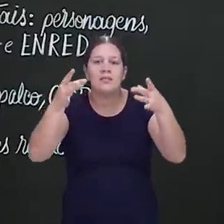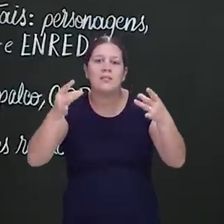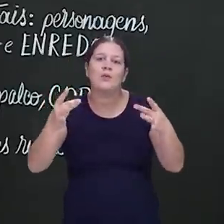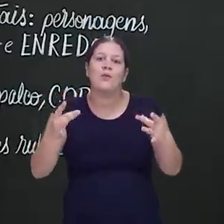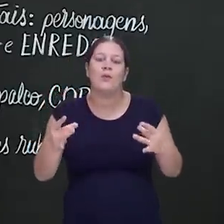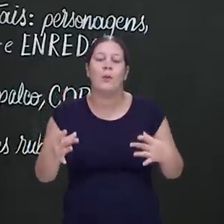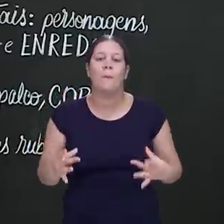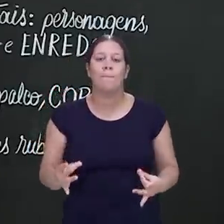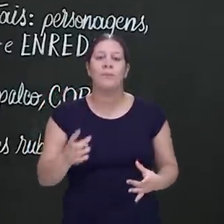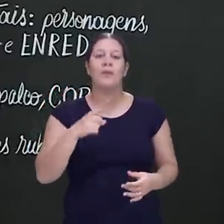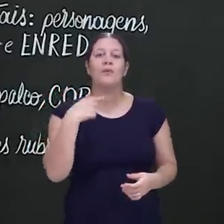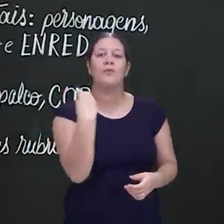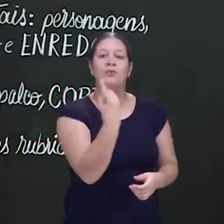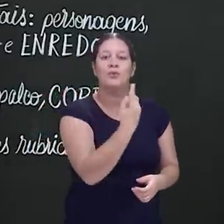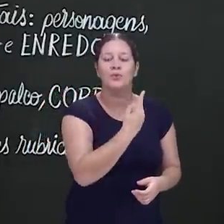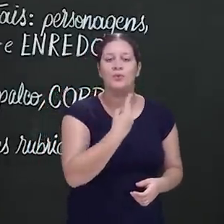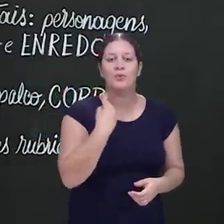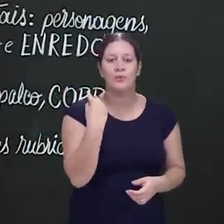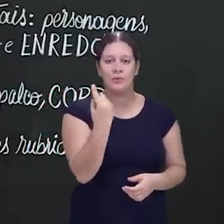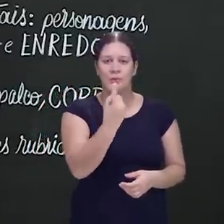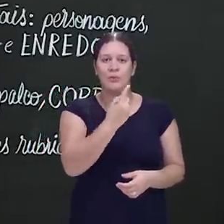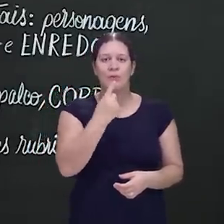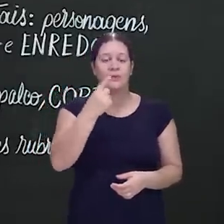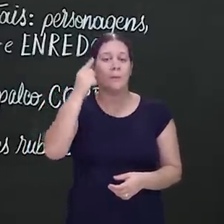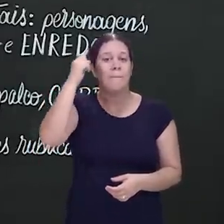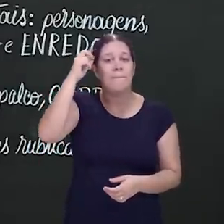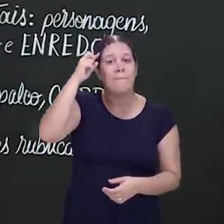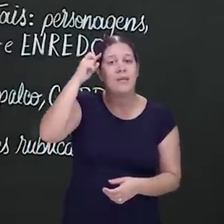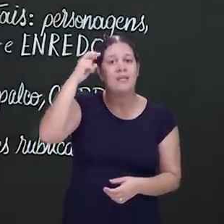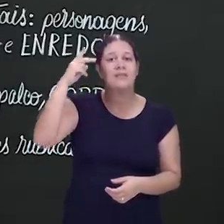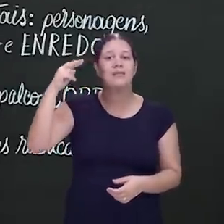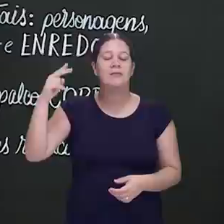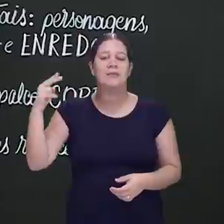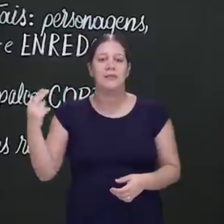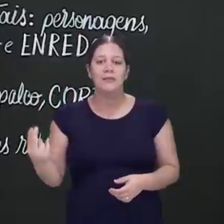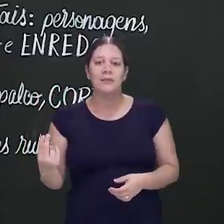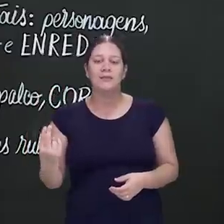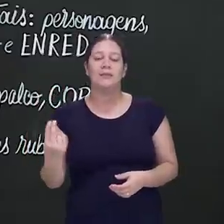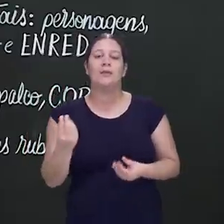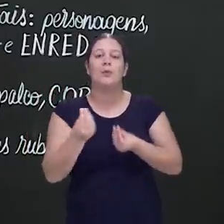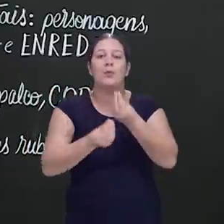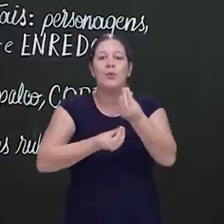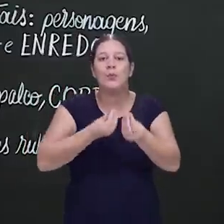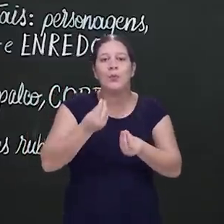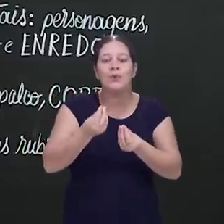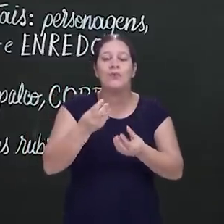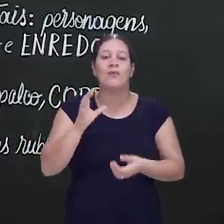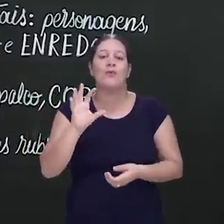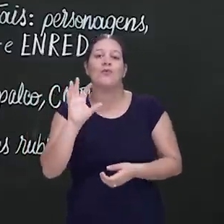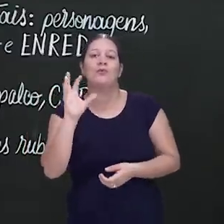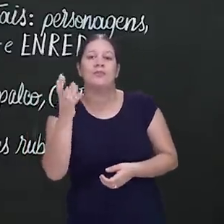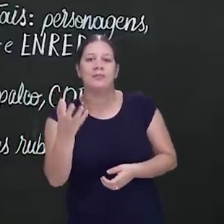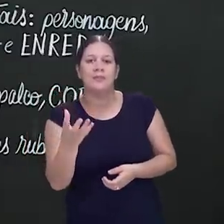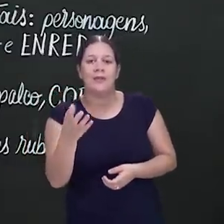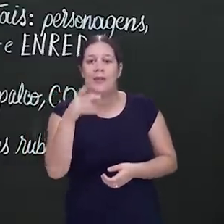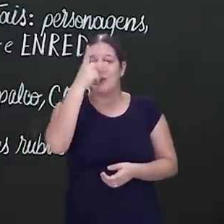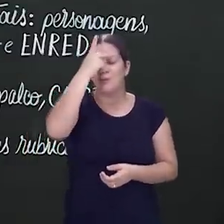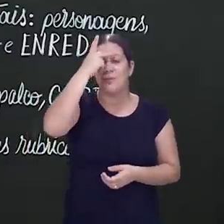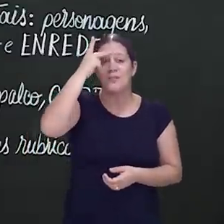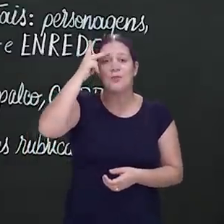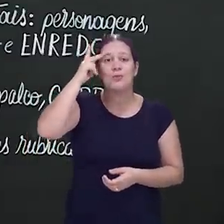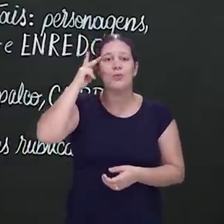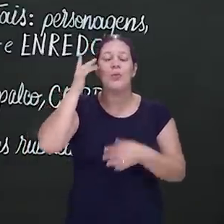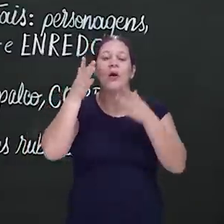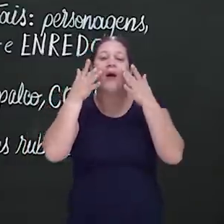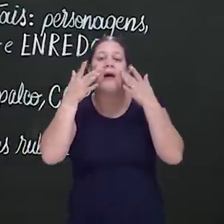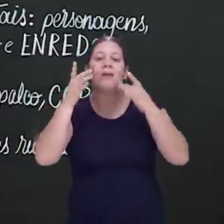pensa nisso, a gente lembra que um elemento fundamental para a encenação acontecer são os atores. Por